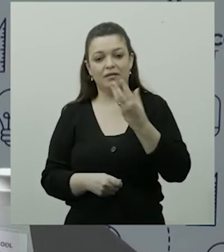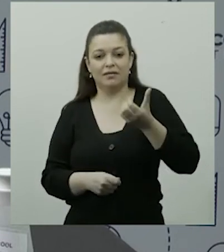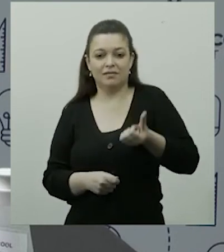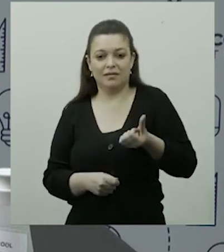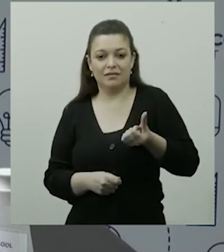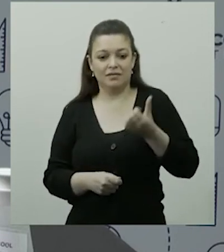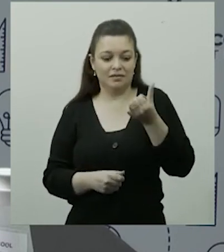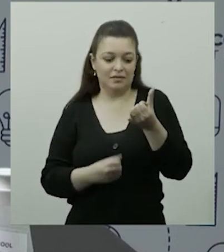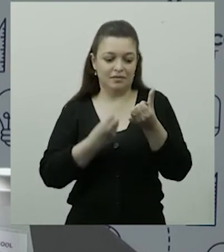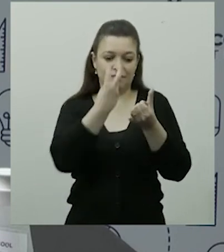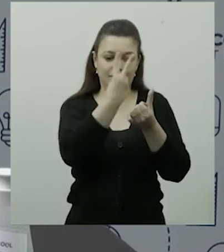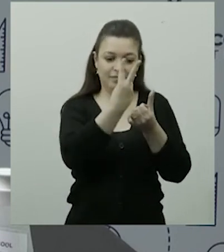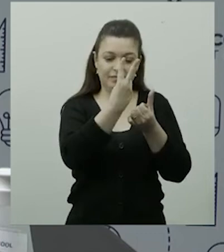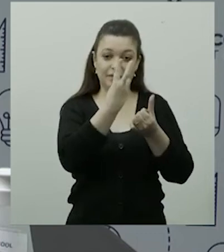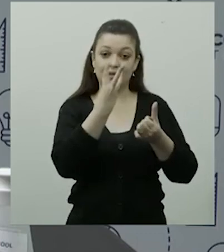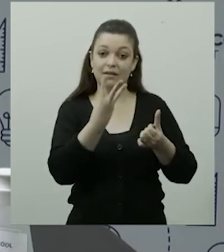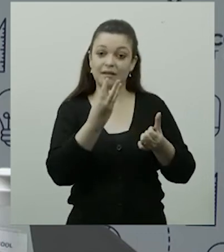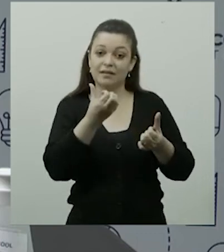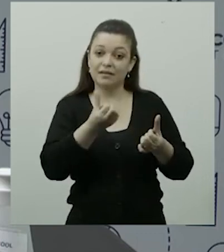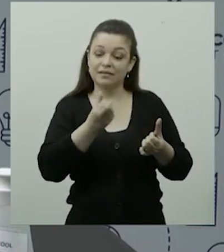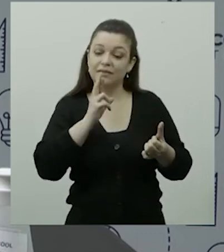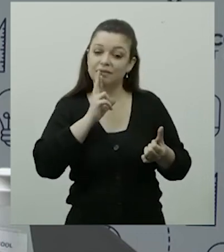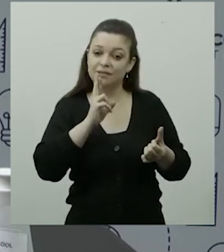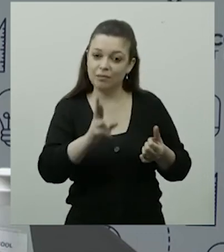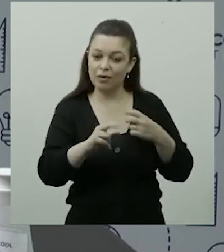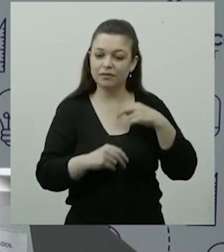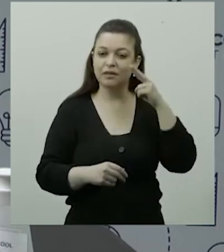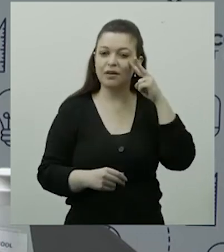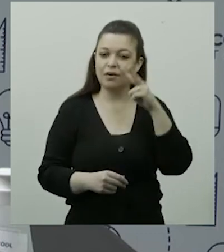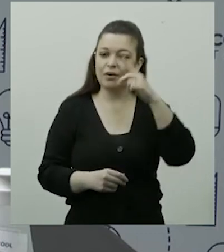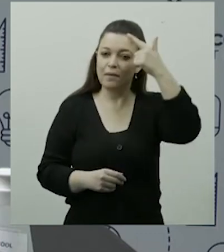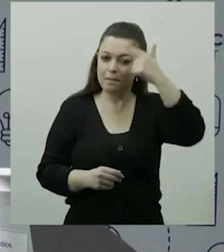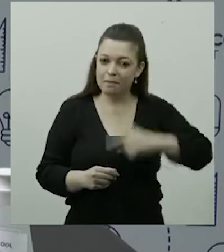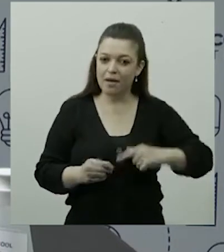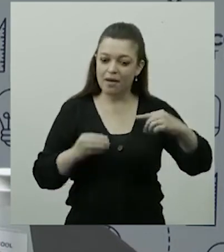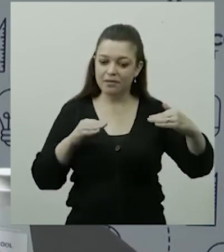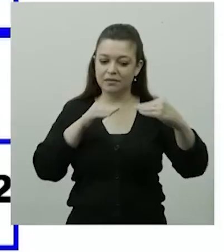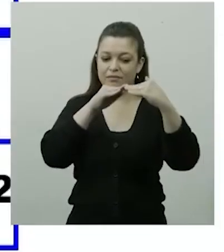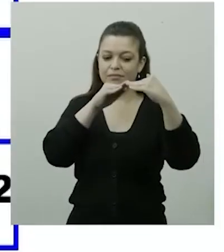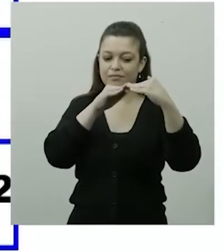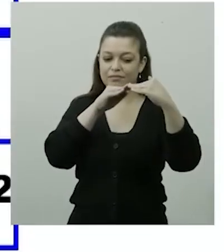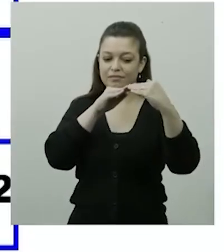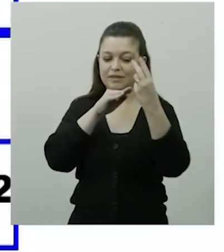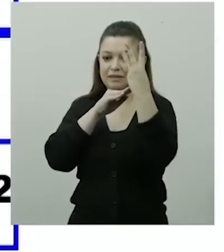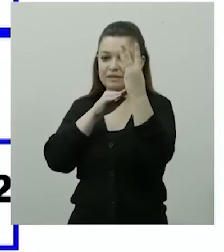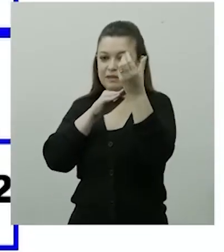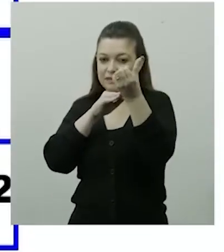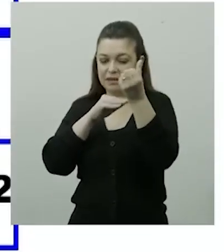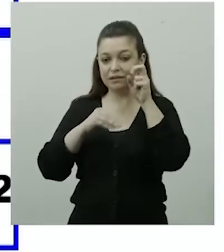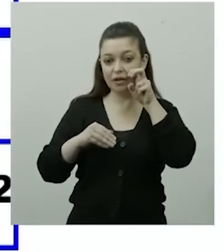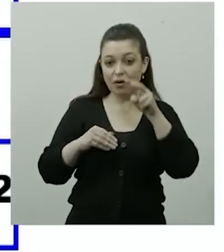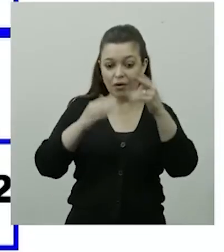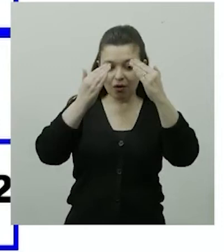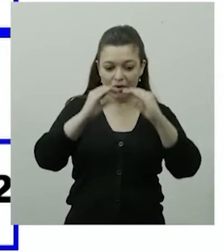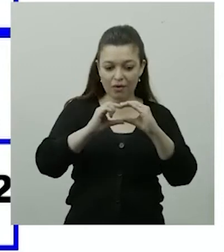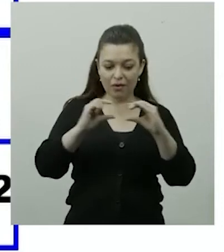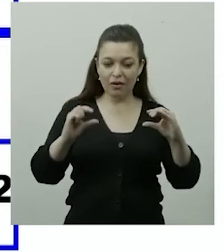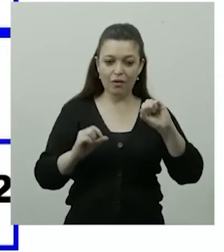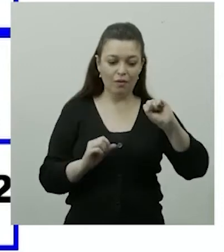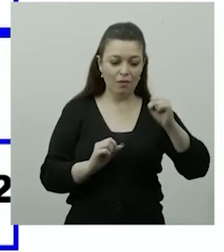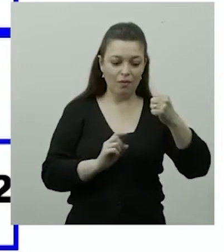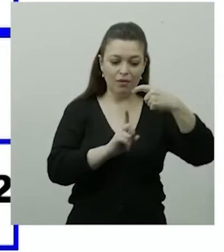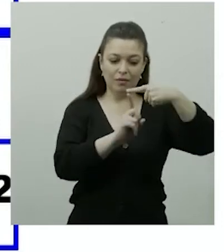é 36. E nós temos mais um probleminha ali para resolver, que é o 8